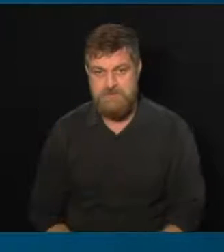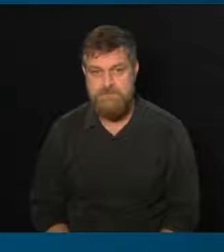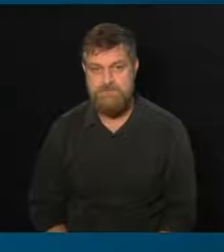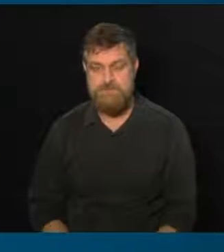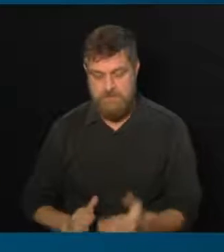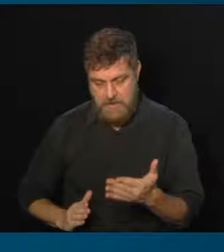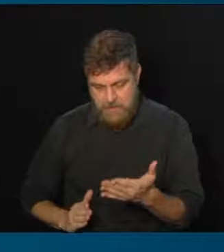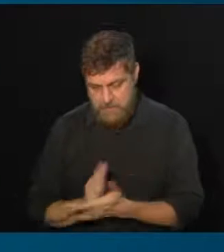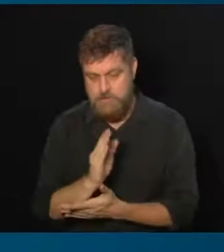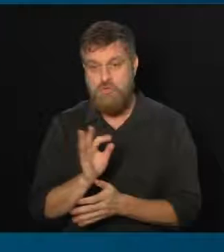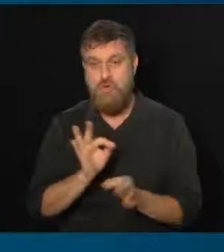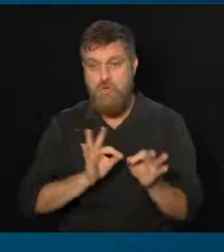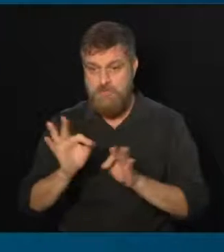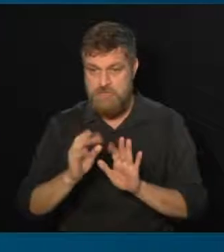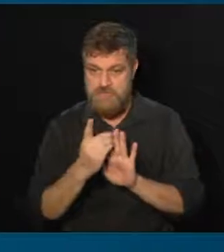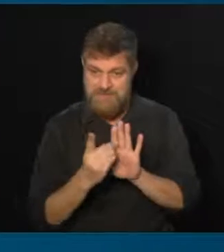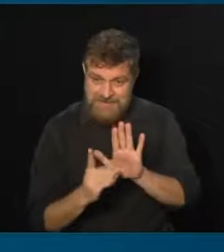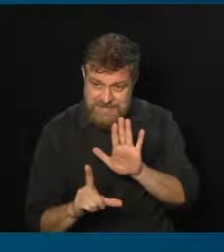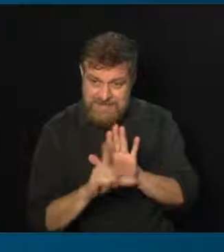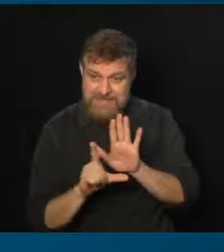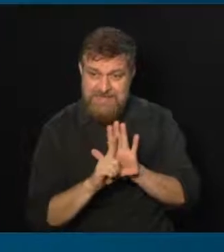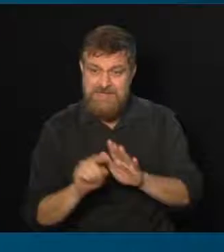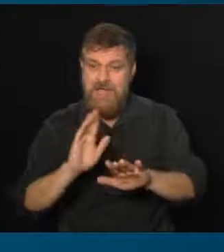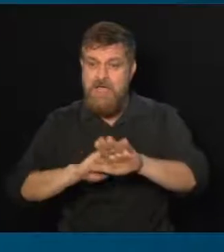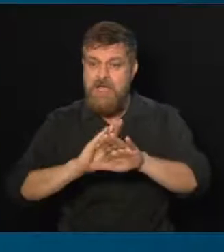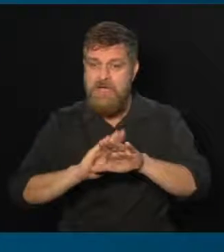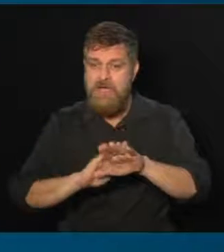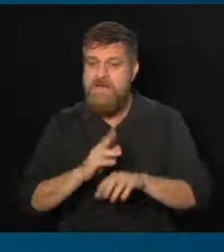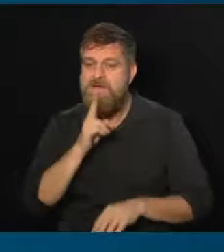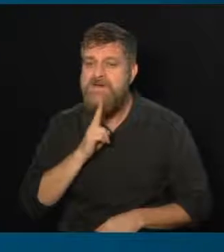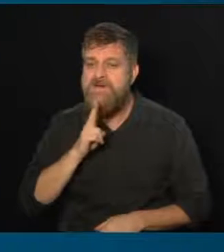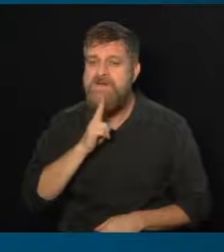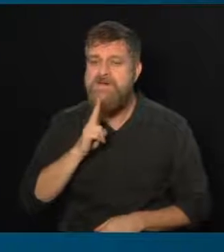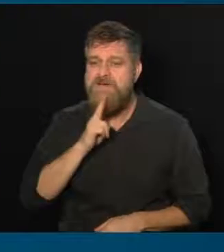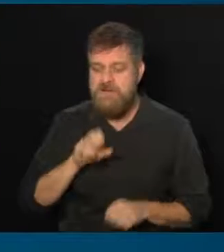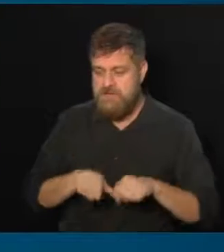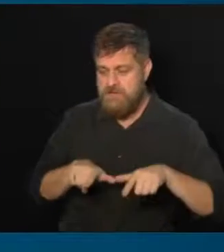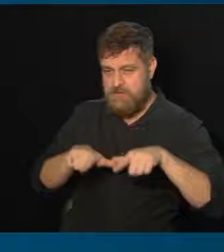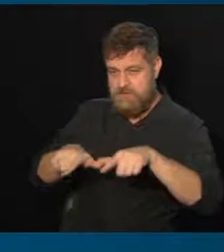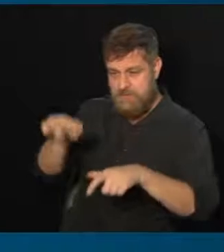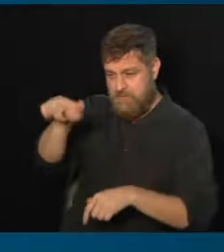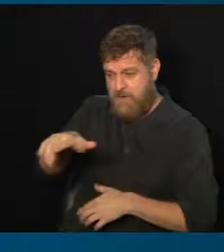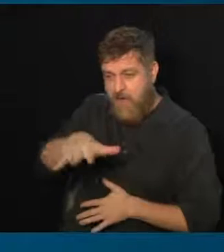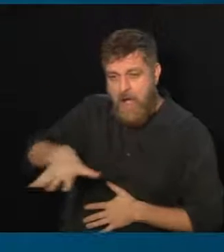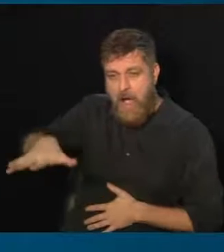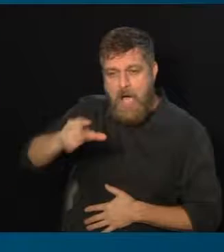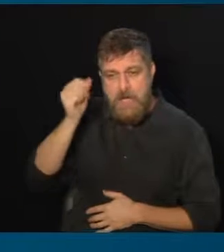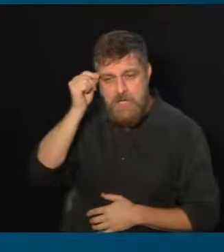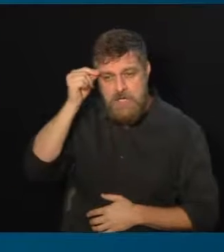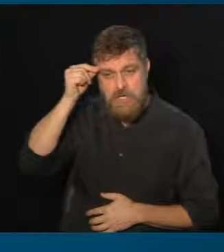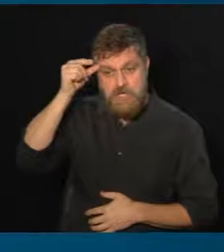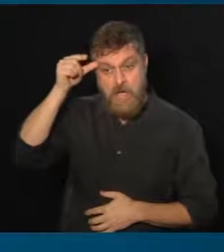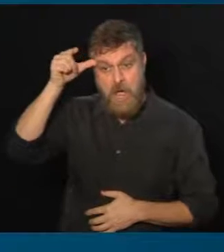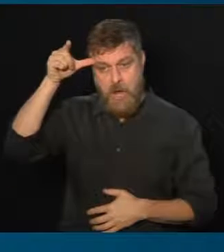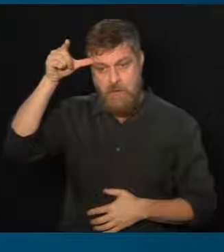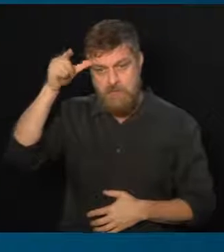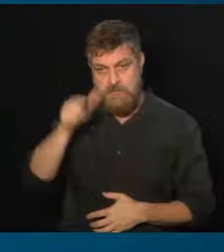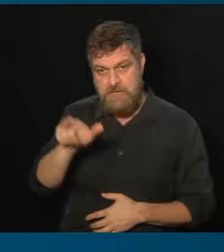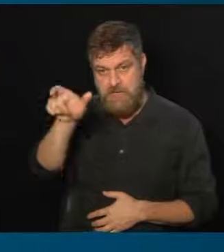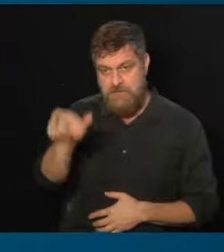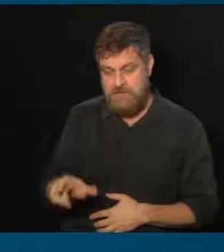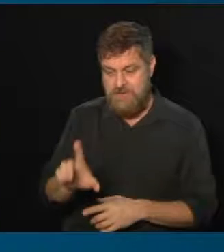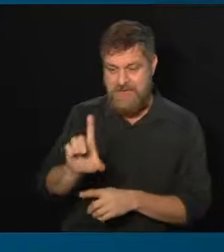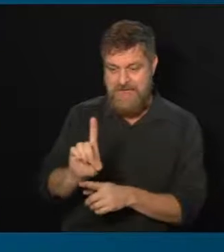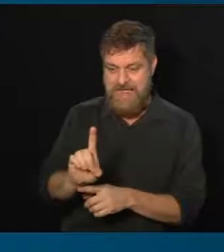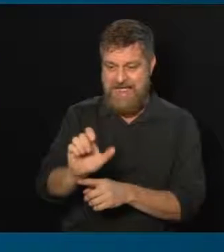turno único o projeto de autoria do vereador Nelson Ossery, que concede o diploma de mérito cultural Guilherme de Almeida a